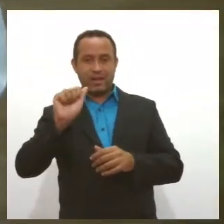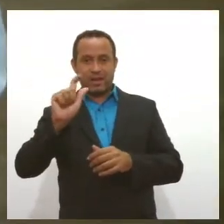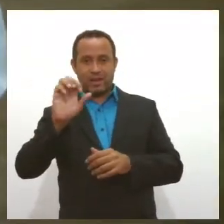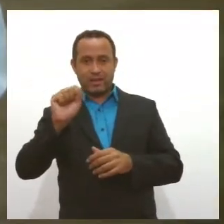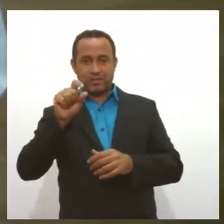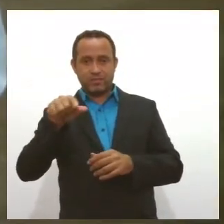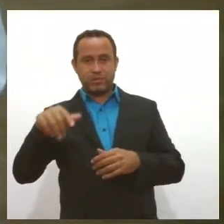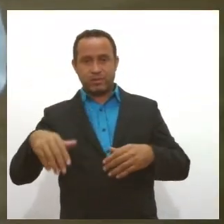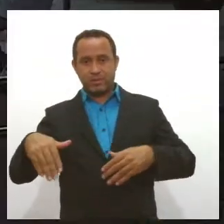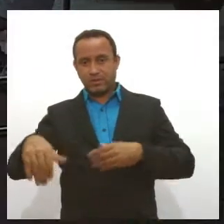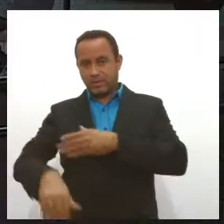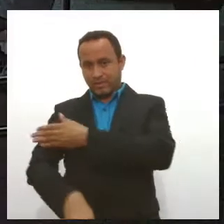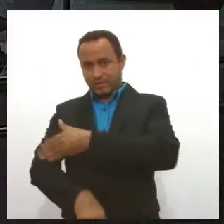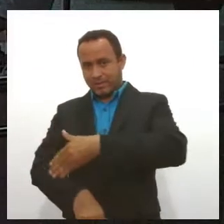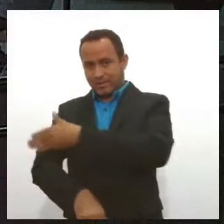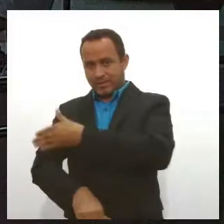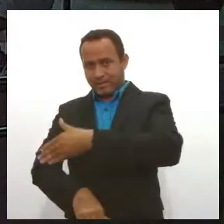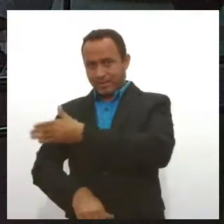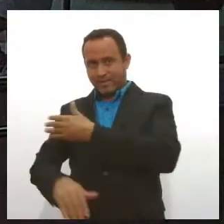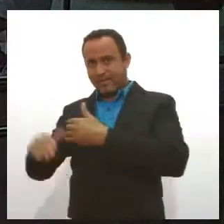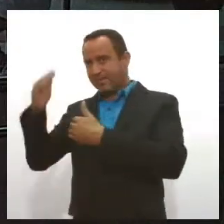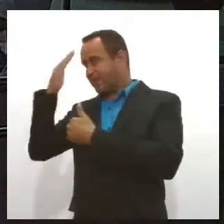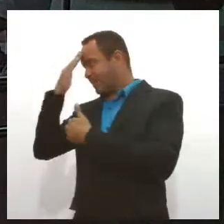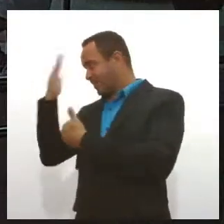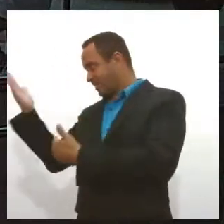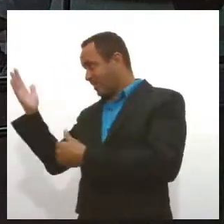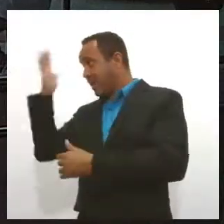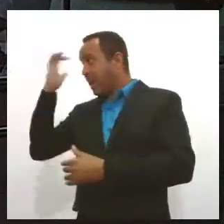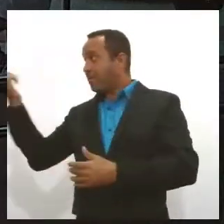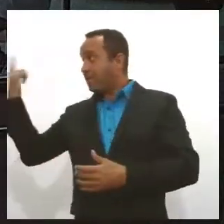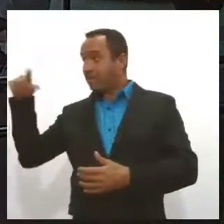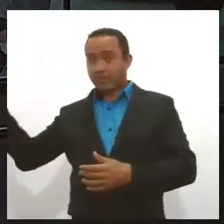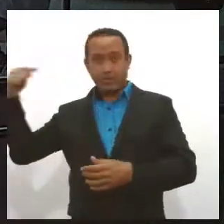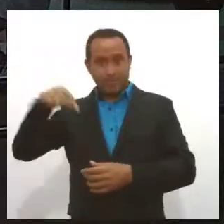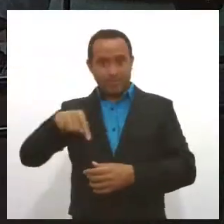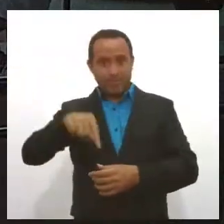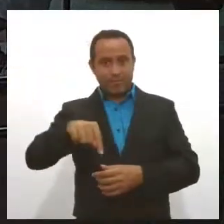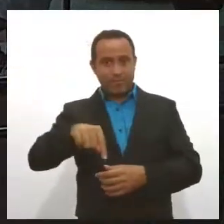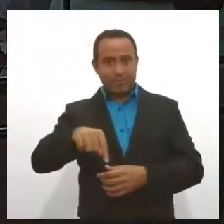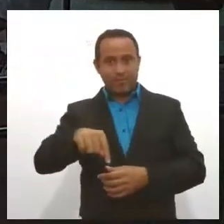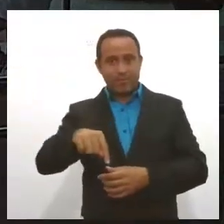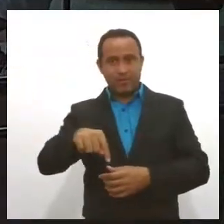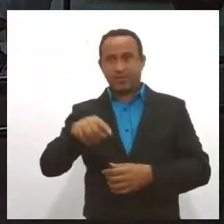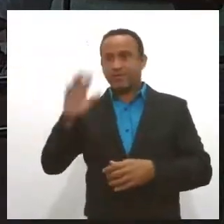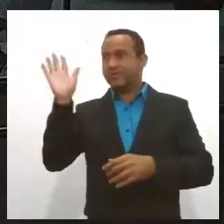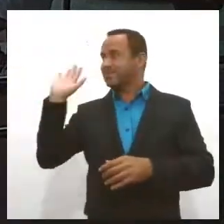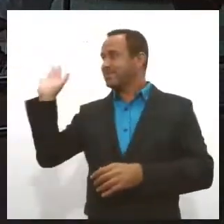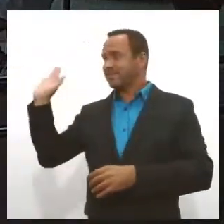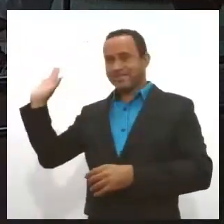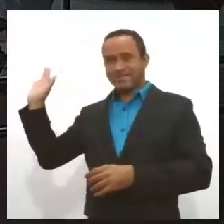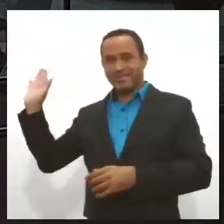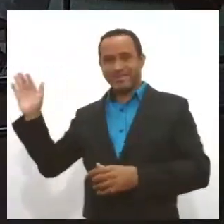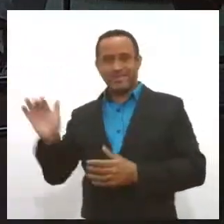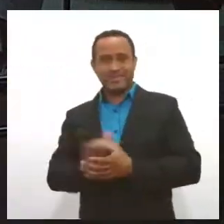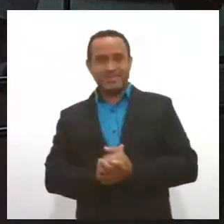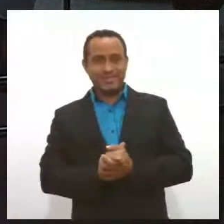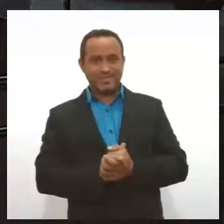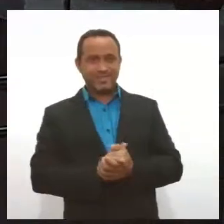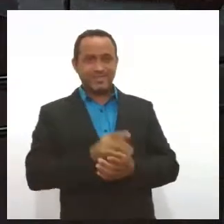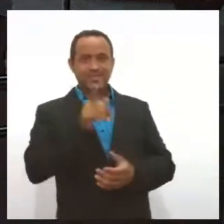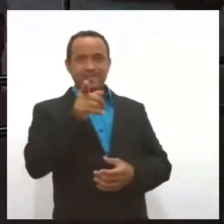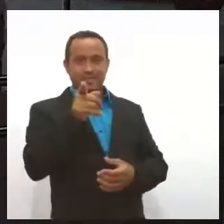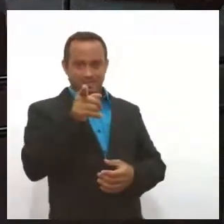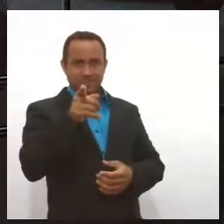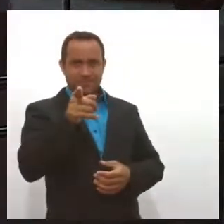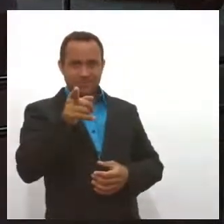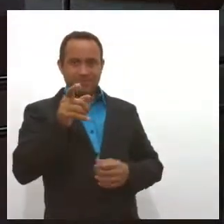alese.se.leg.br. Ok, muito obrigada pelas informações. Nada, e amanhã você está de volta com a gente aqui no Alese Notícia. Até amanhã. Tchau, tchau. E para você que acompanha